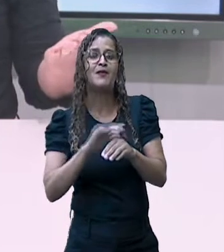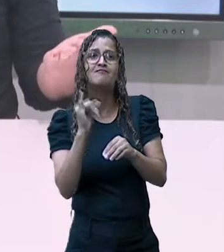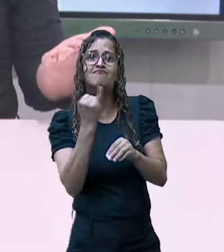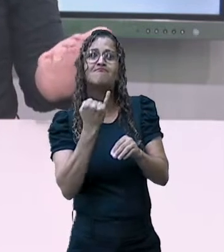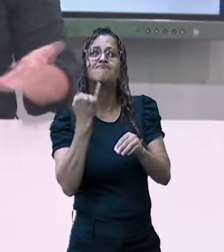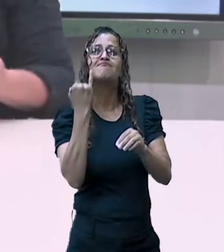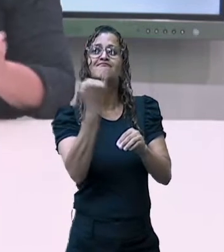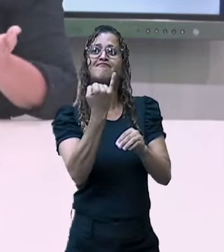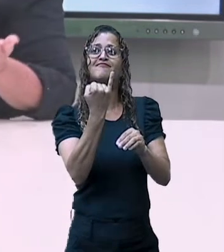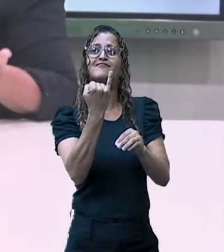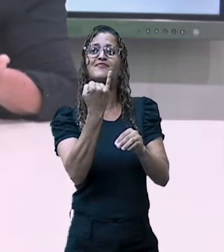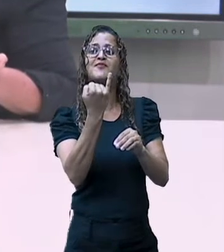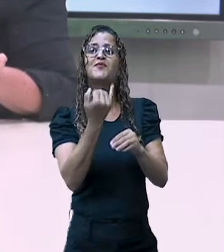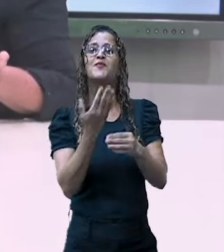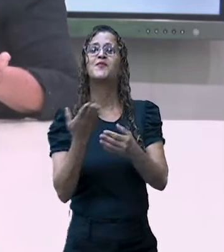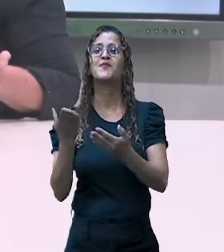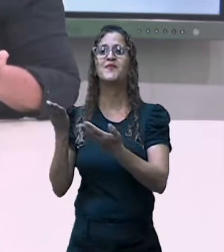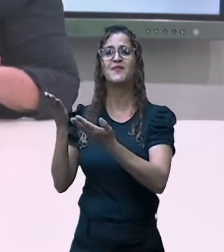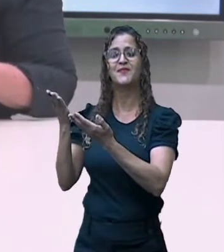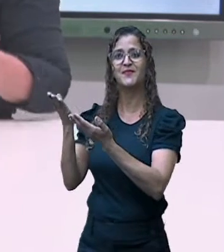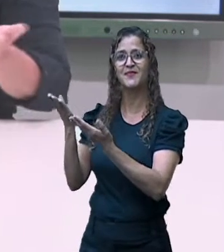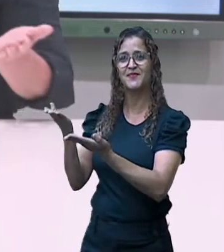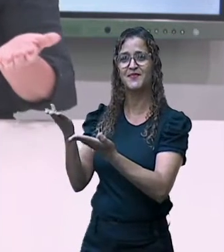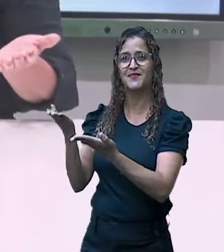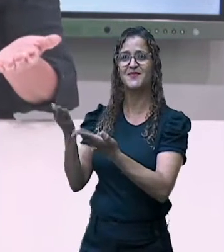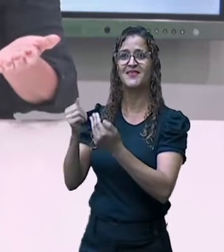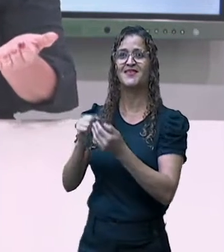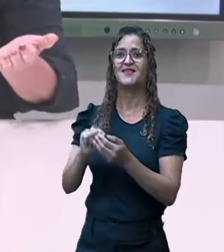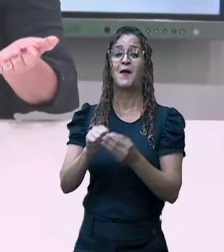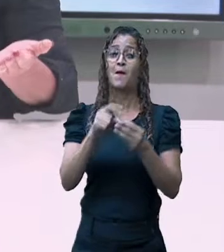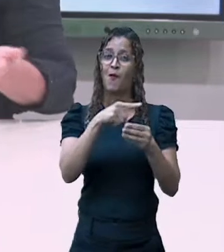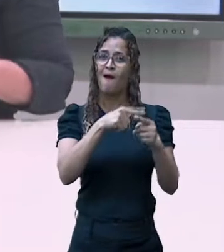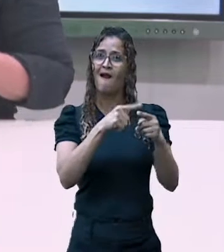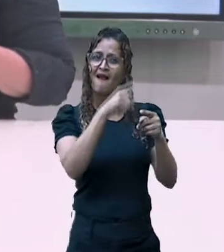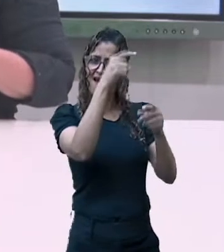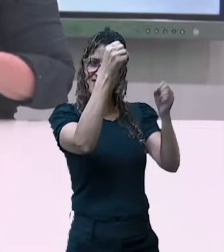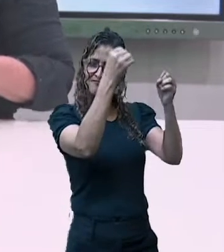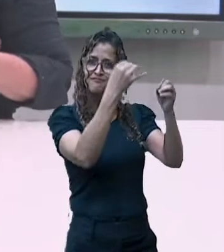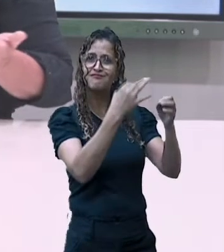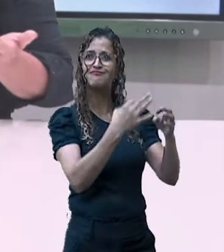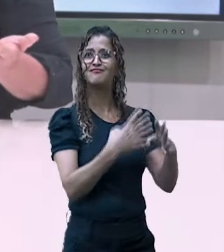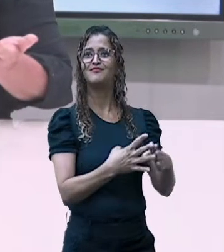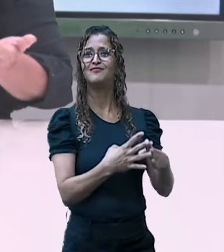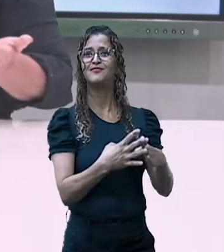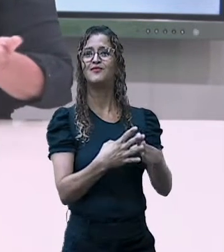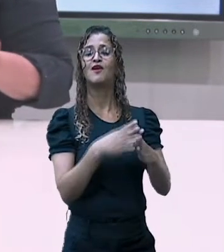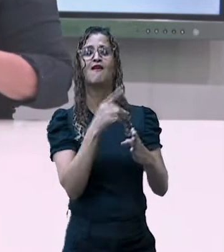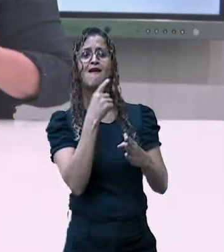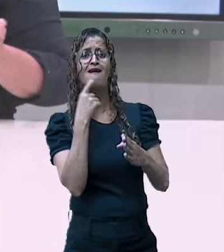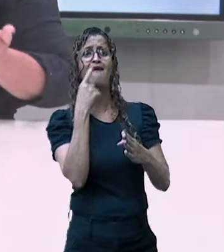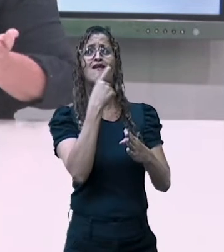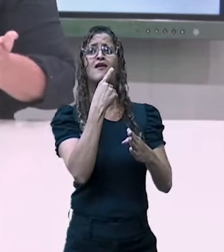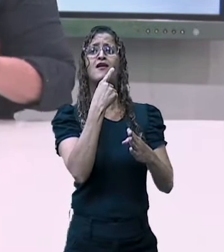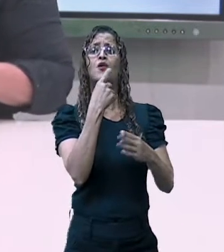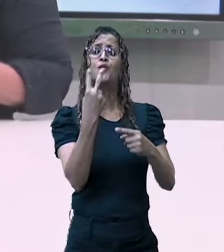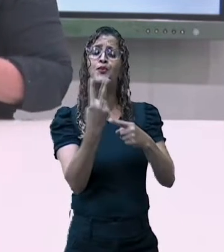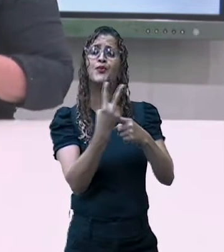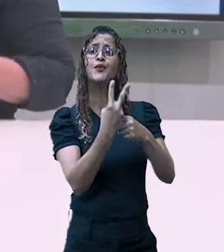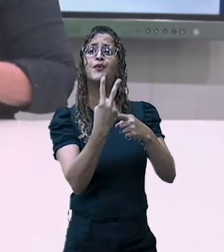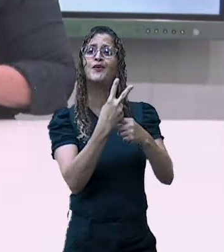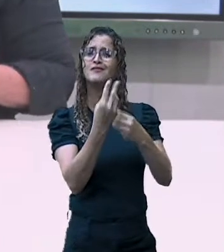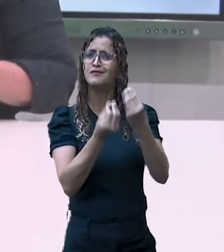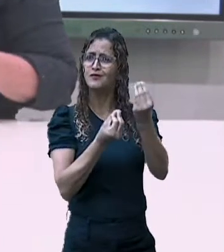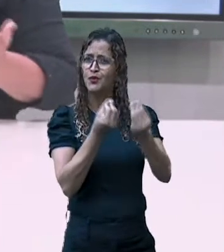ninguém melhor do que a Maria Cecília para explicar para a gente como que devemos fazer